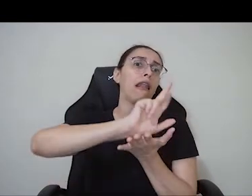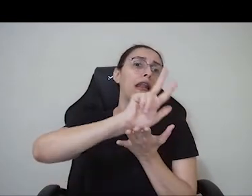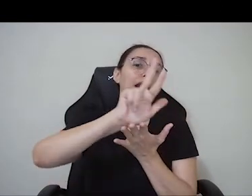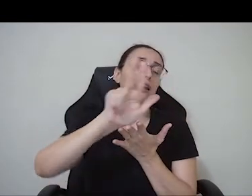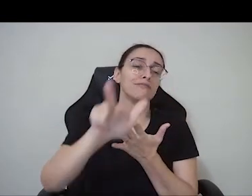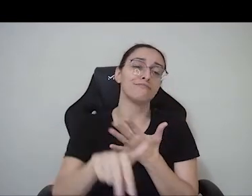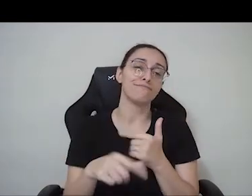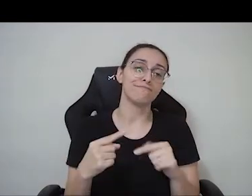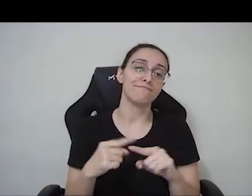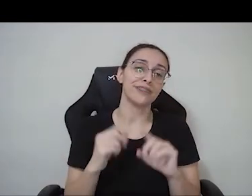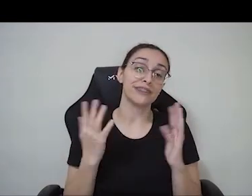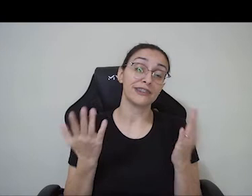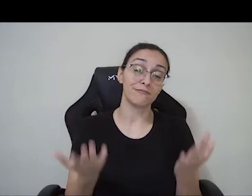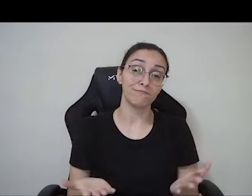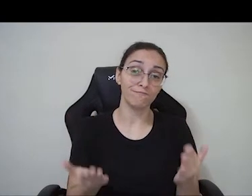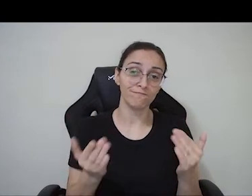pouco é